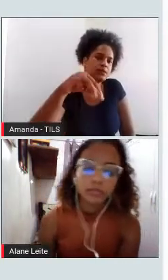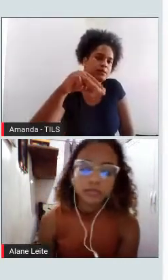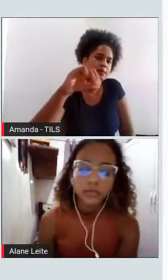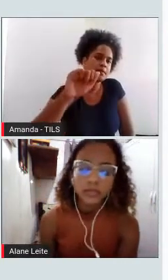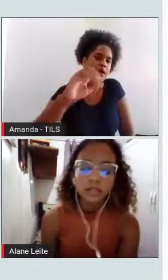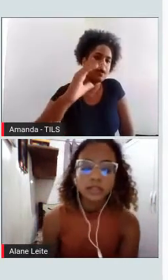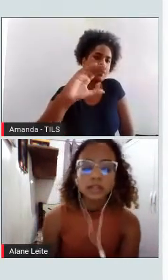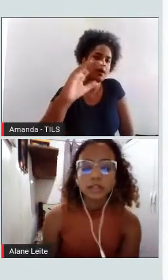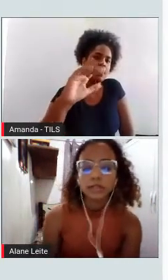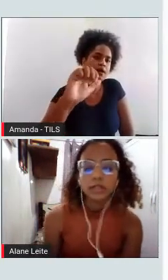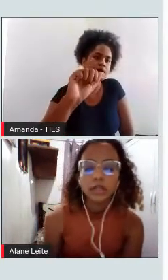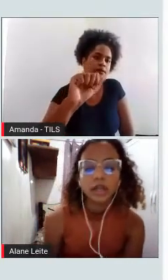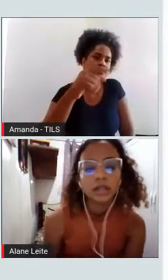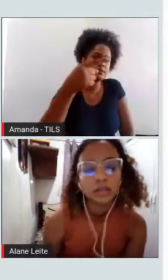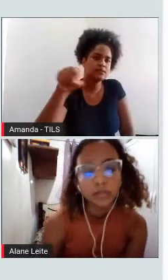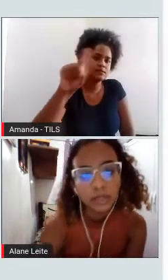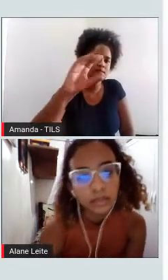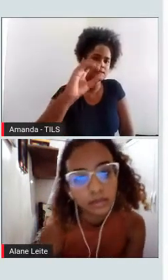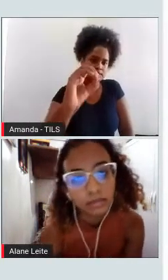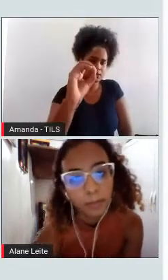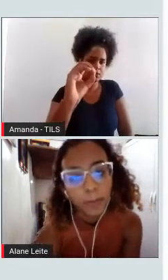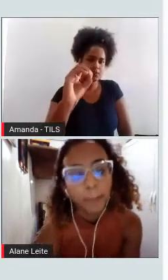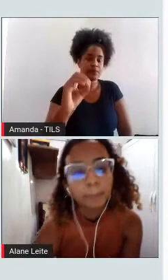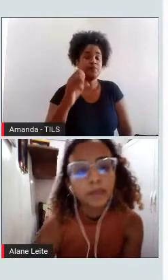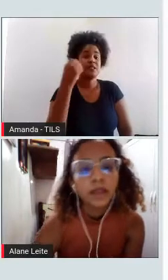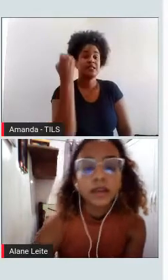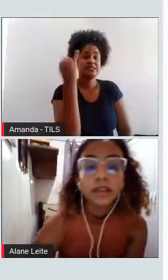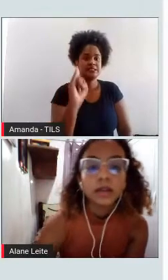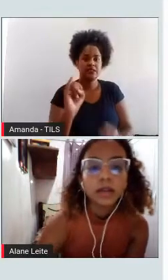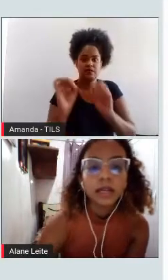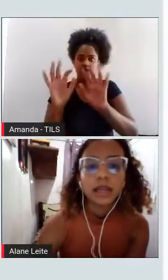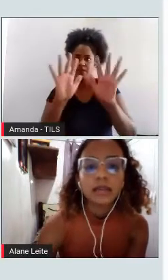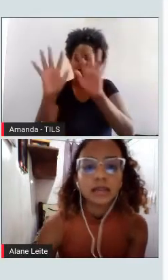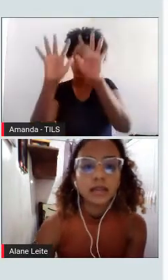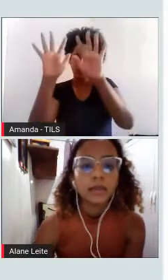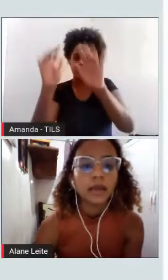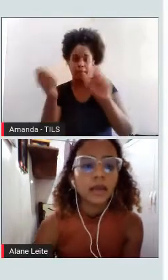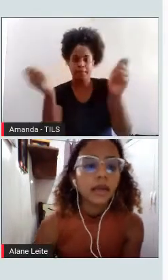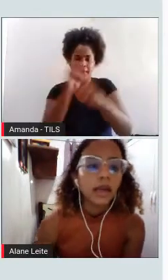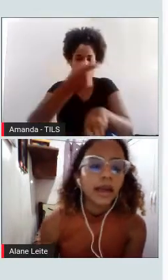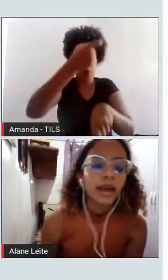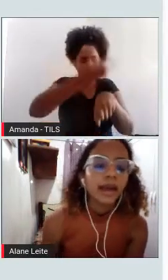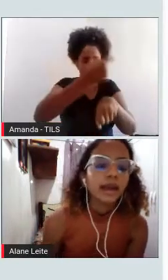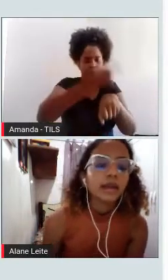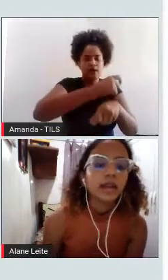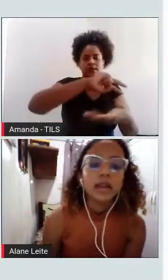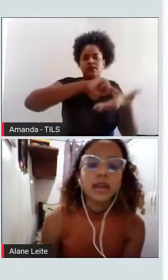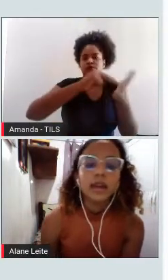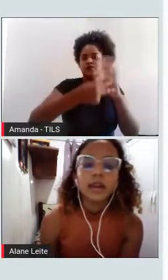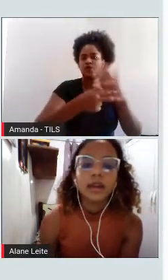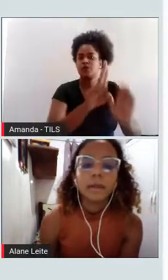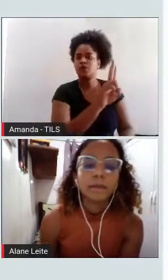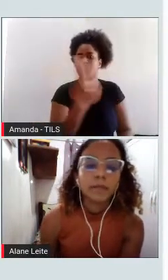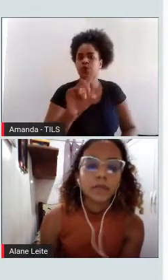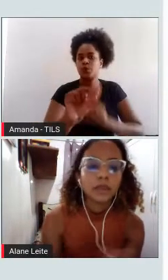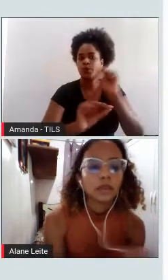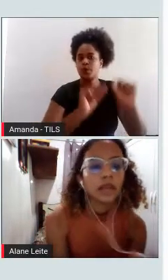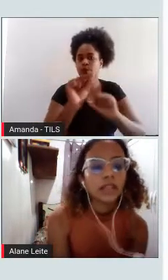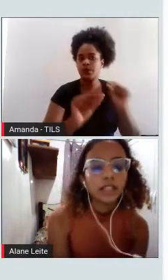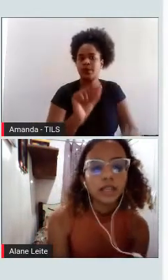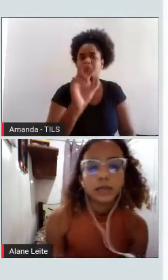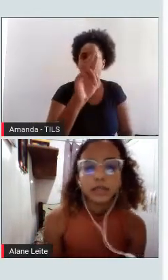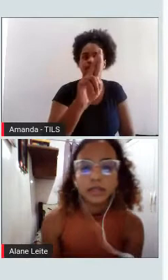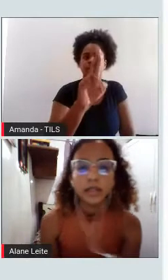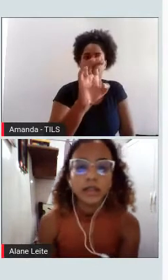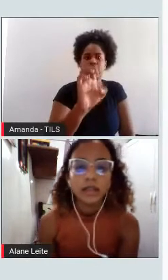sólido, a gente chama de ressublimação. Eu até coloquei aqui em cima que